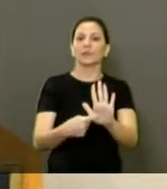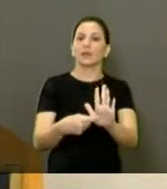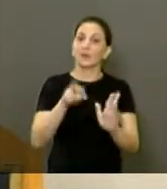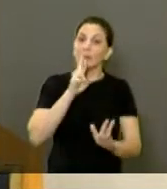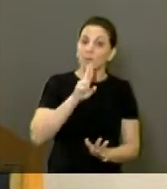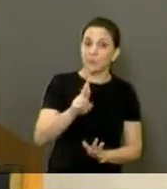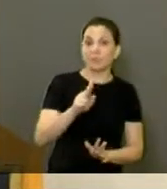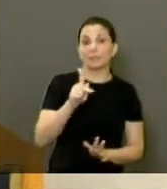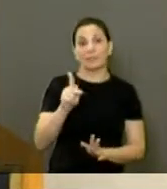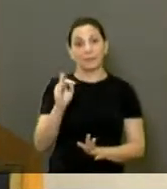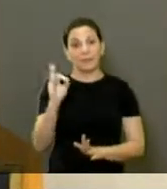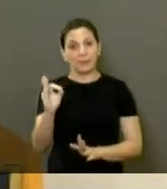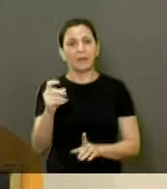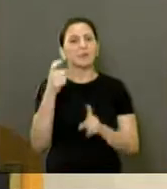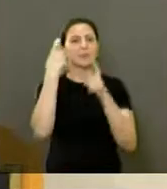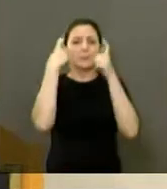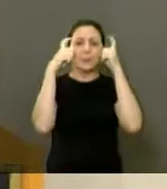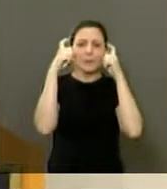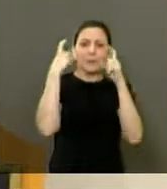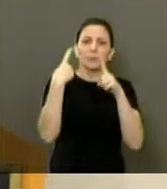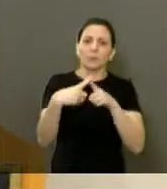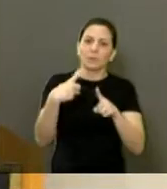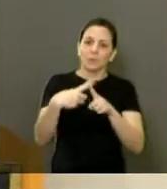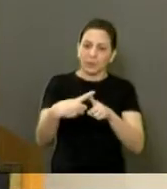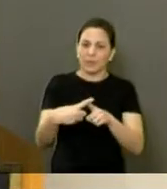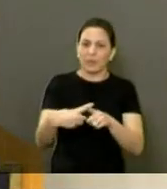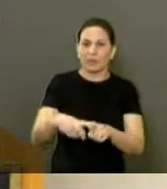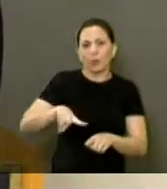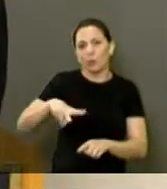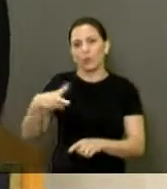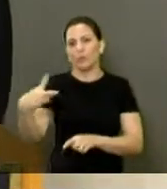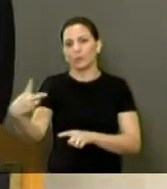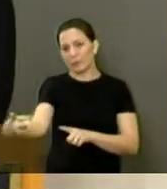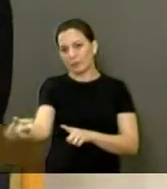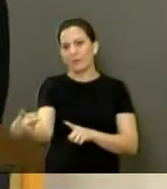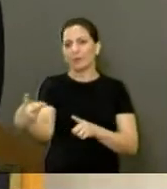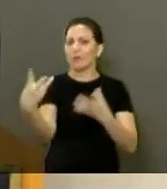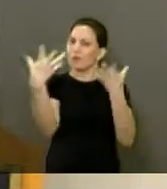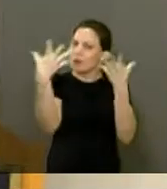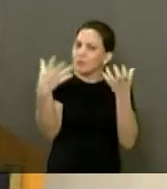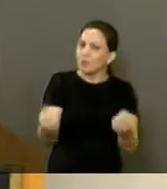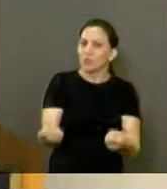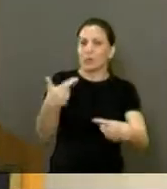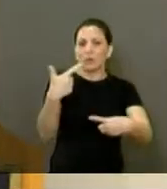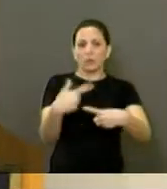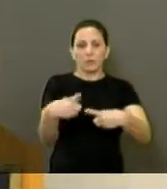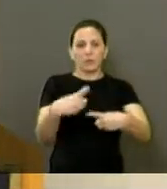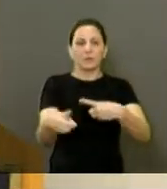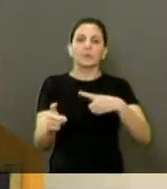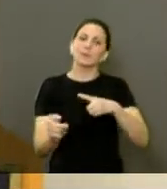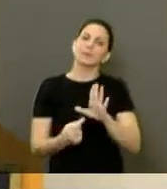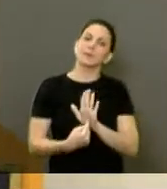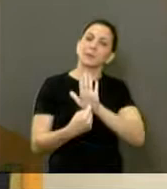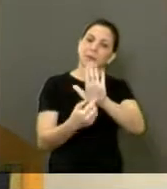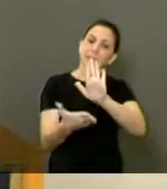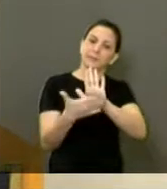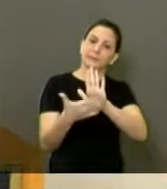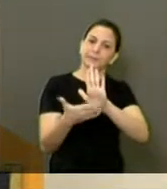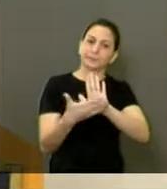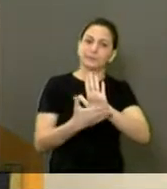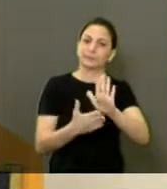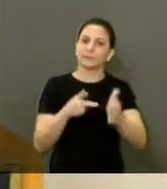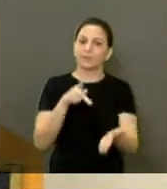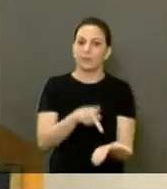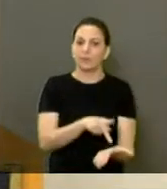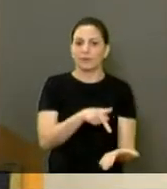PT me preocupa, porque ao invés de dizer e assumir os problemas que estão colocados aí, é